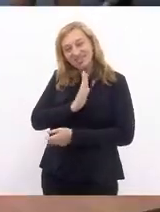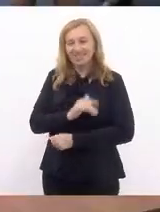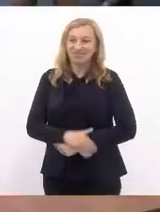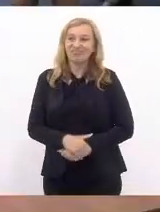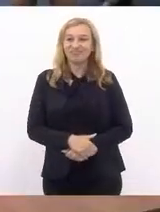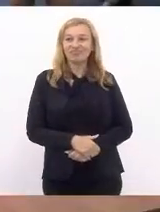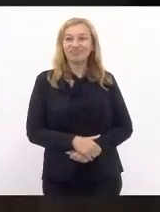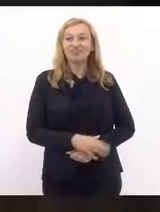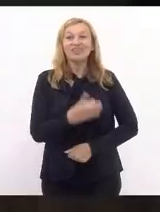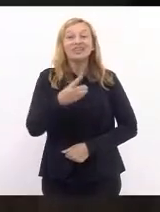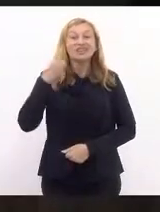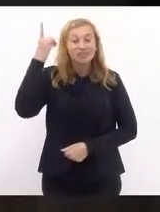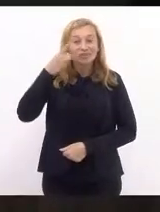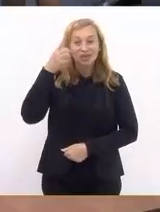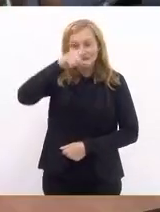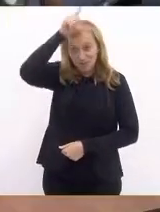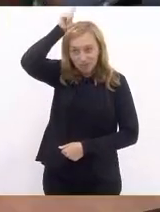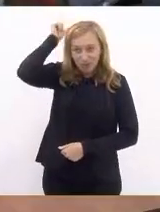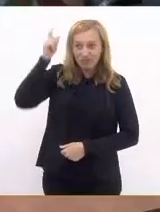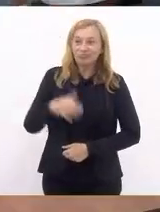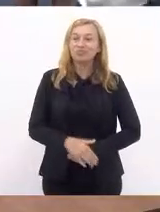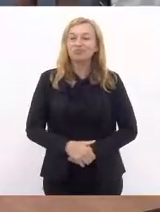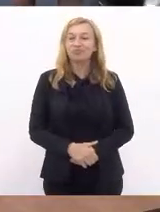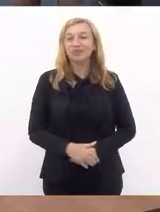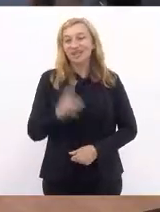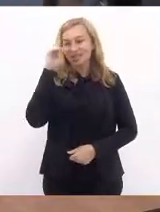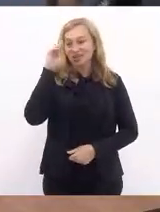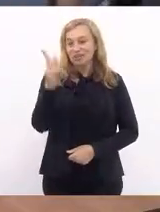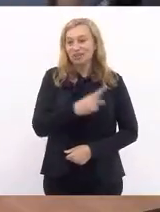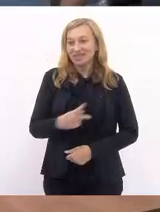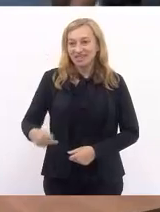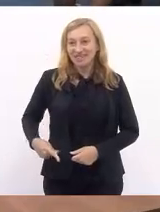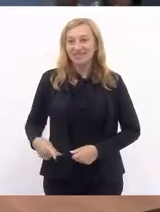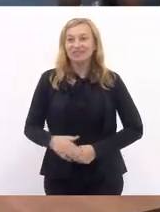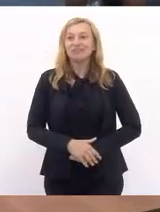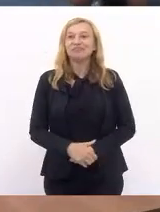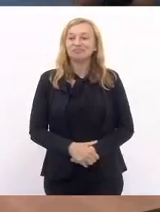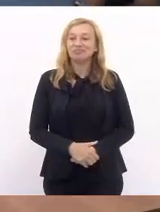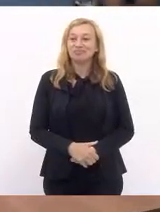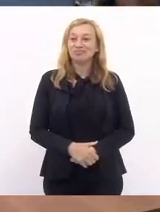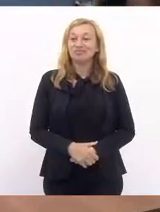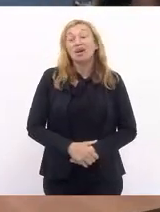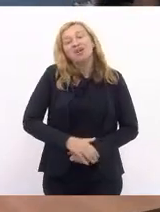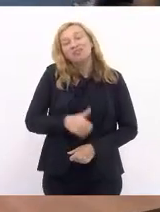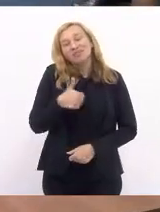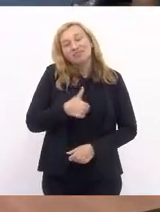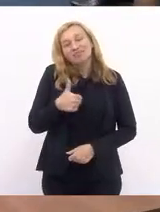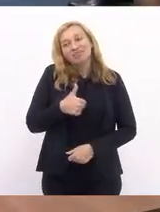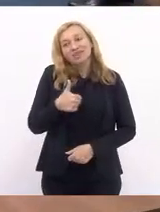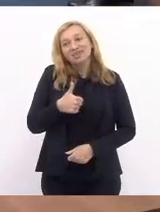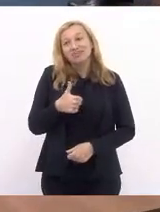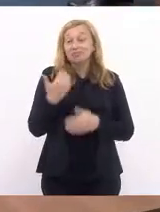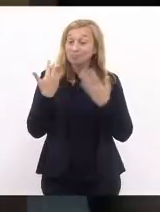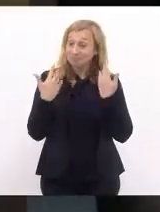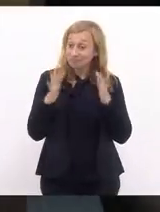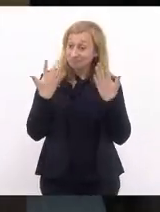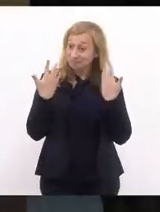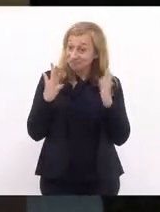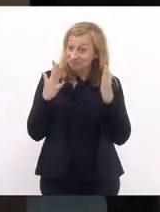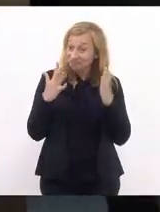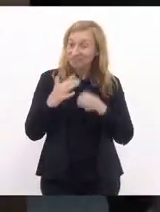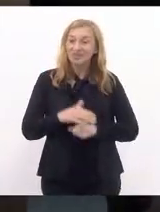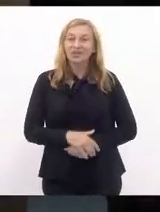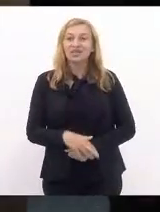coração Deputado Luiz Paulo é só Presidente primeiro para parabenizar